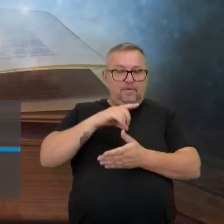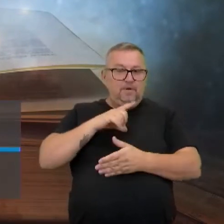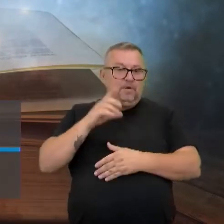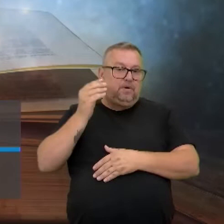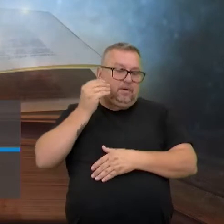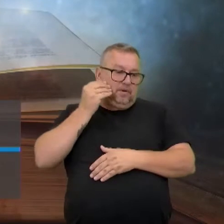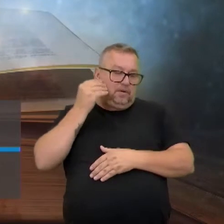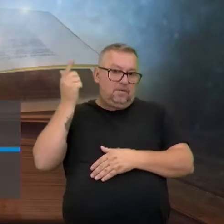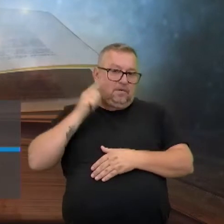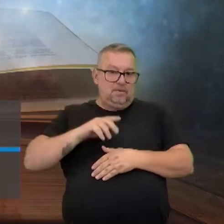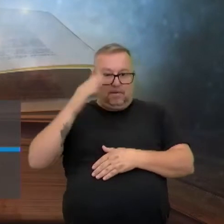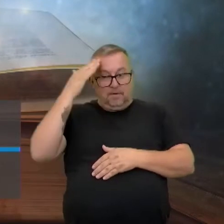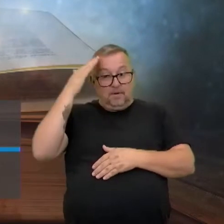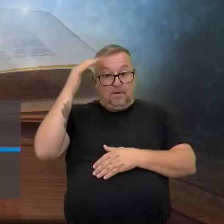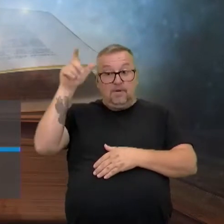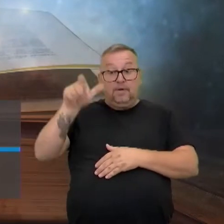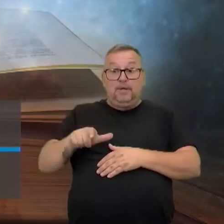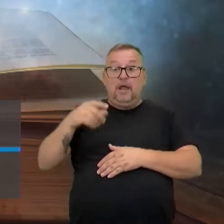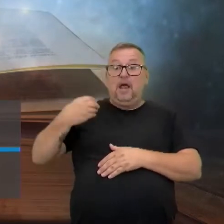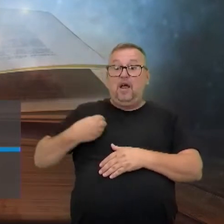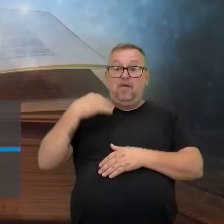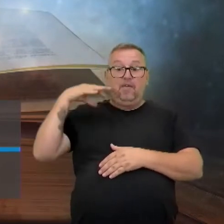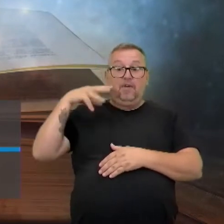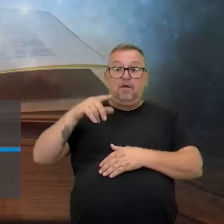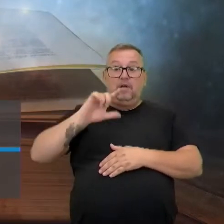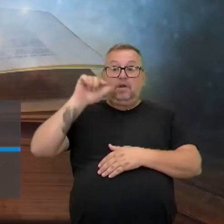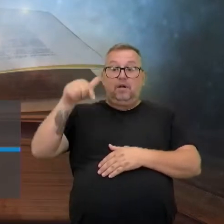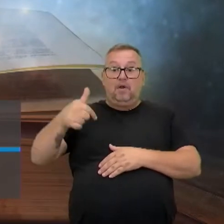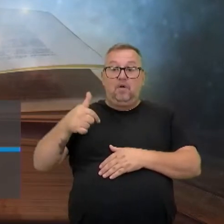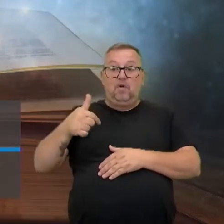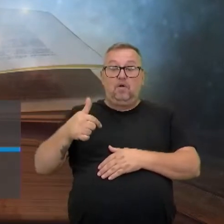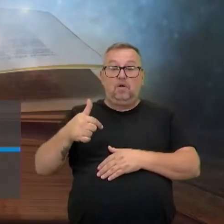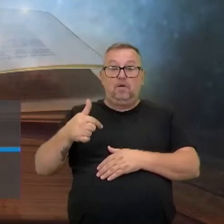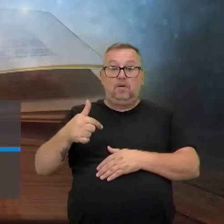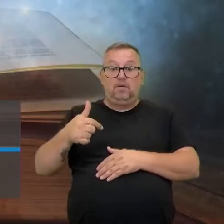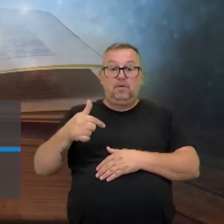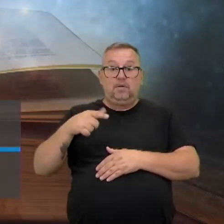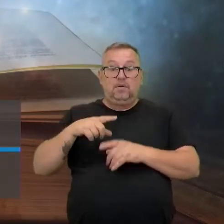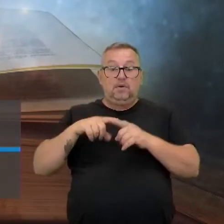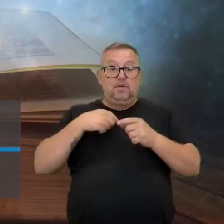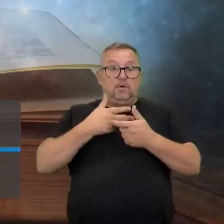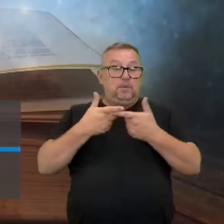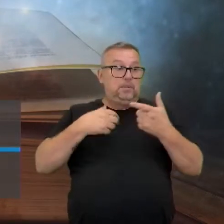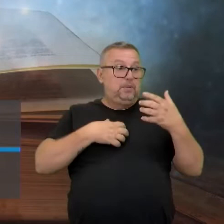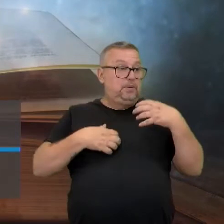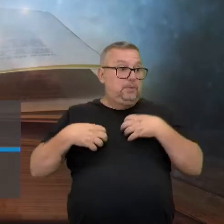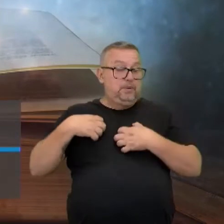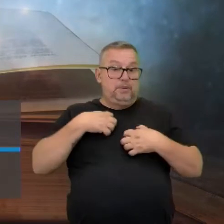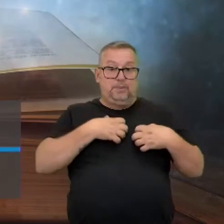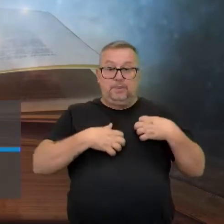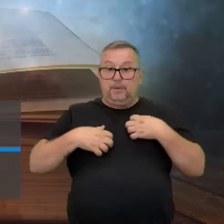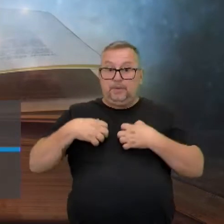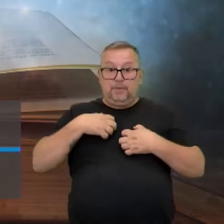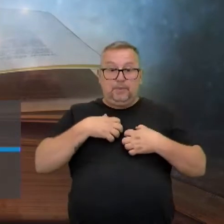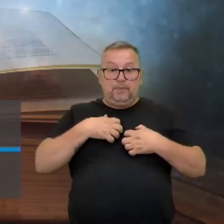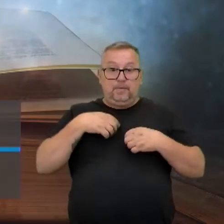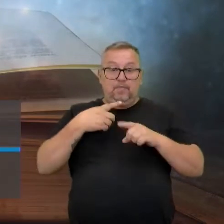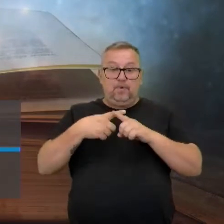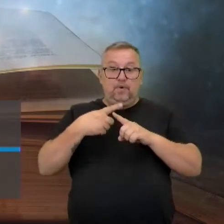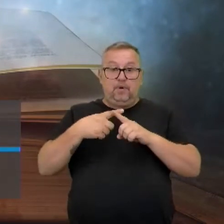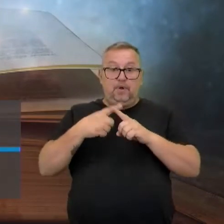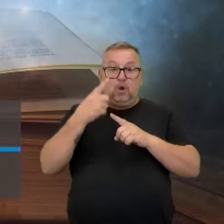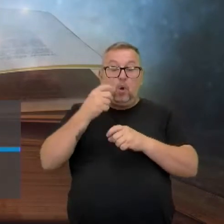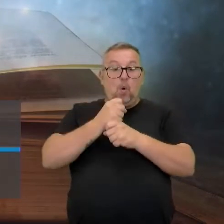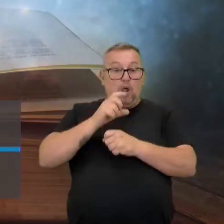tenta entender quem é aquele cara, a vida inteira ele vai viver com aquele pesadelo na cabeça, com aquele susto, porque um